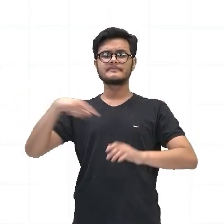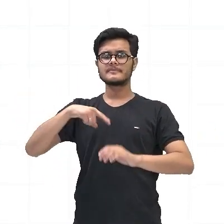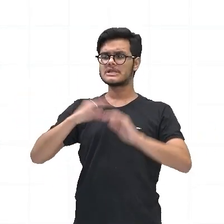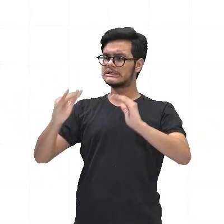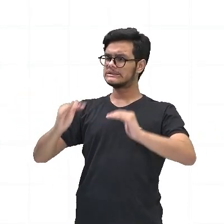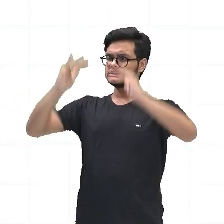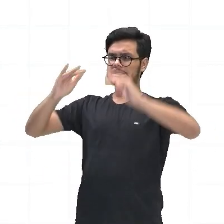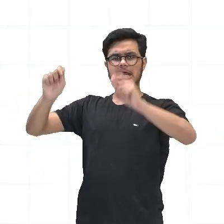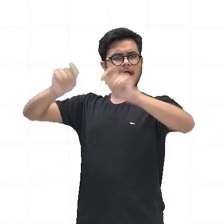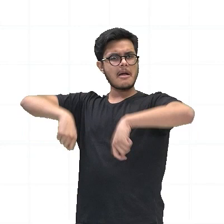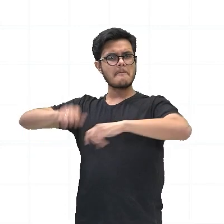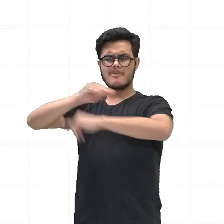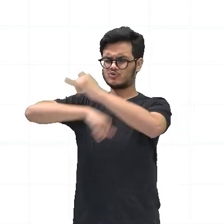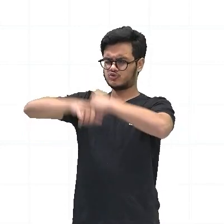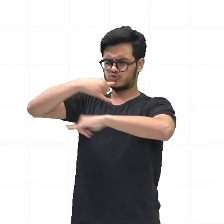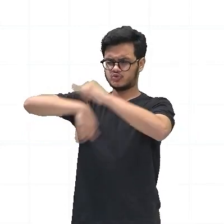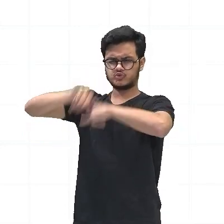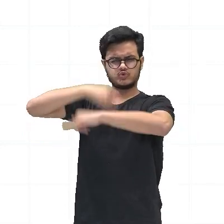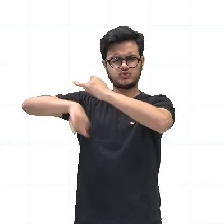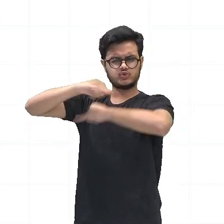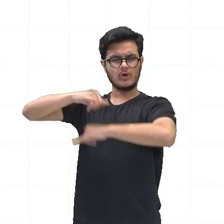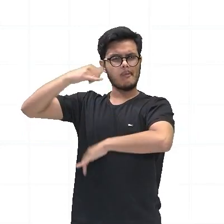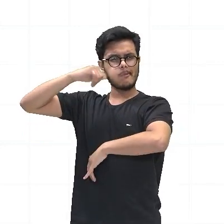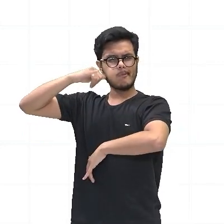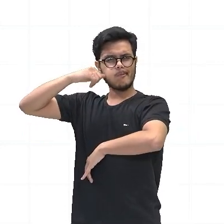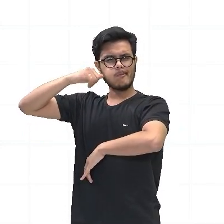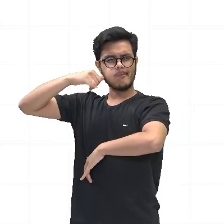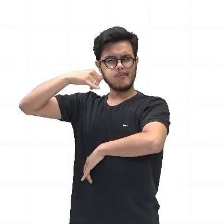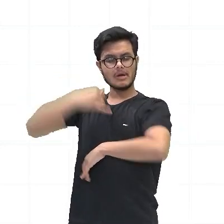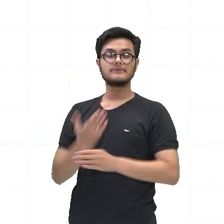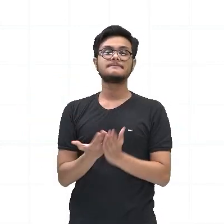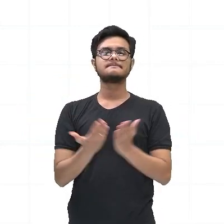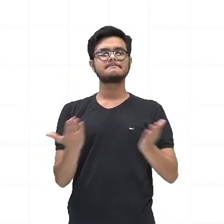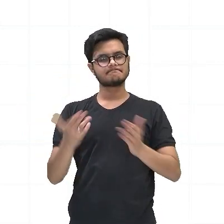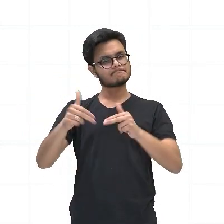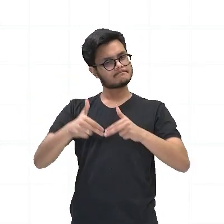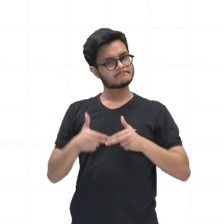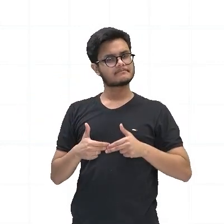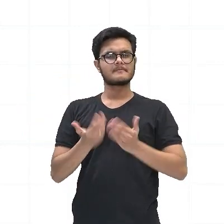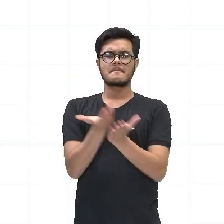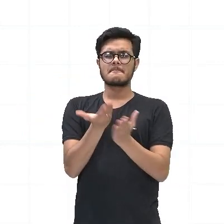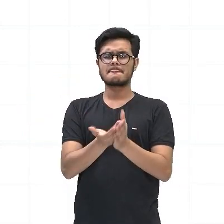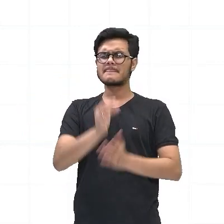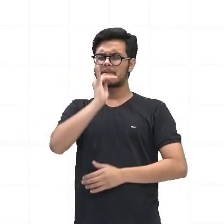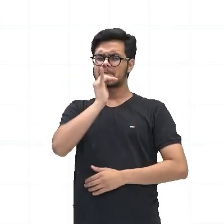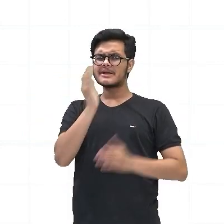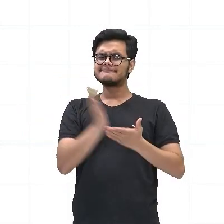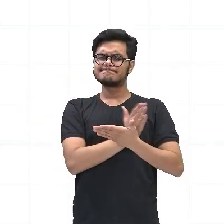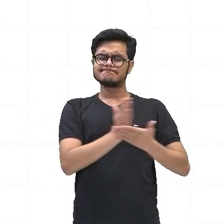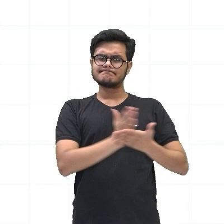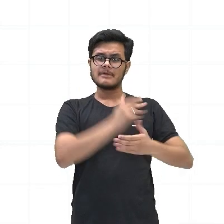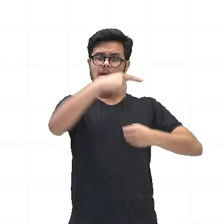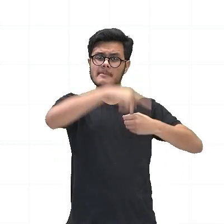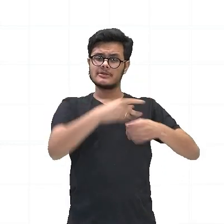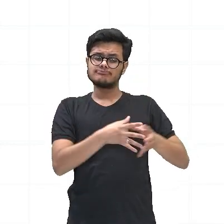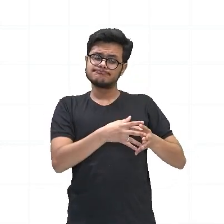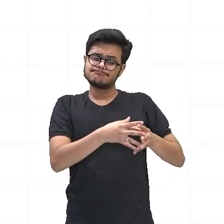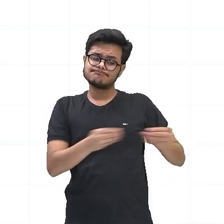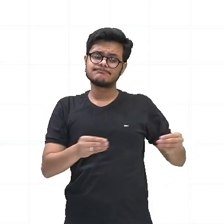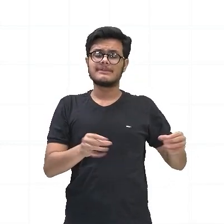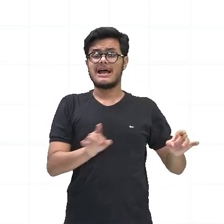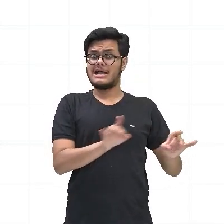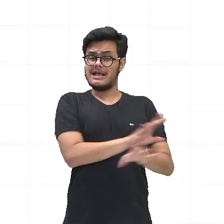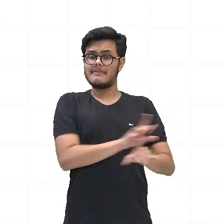eles possuem alta eficiência energética. Por isso, apesar de terem seus estoques limitados, ainda são